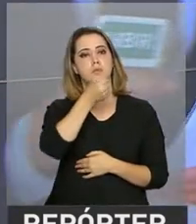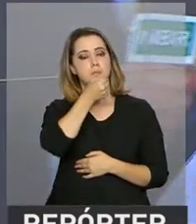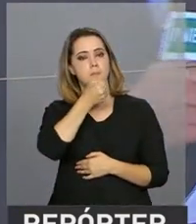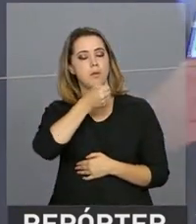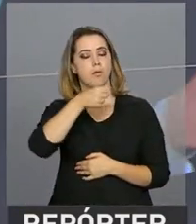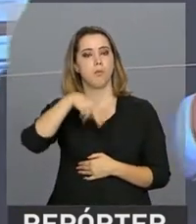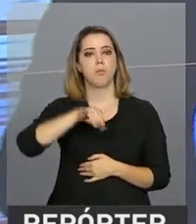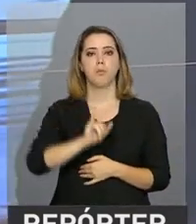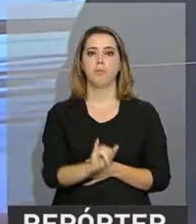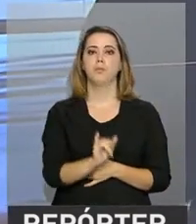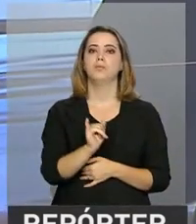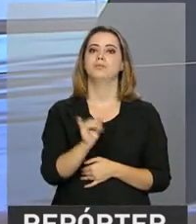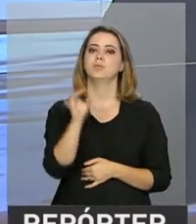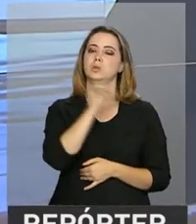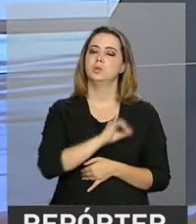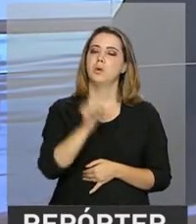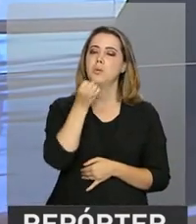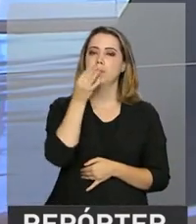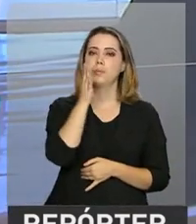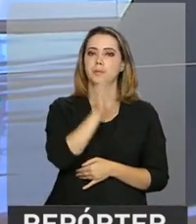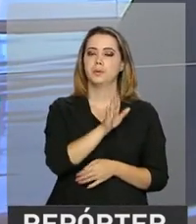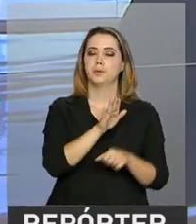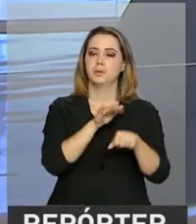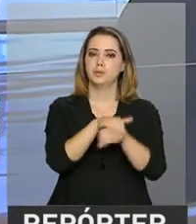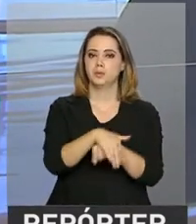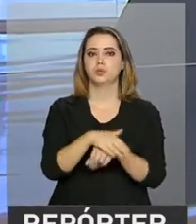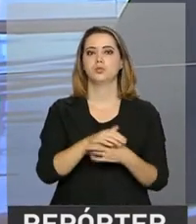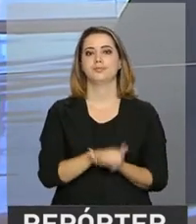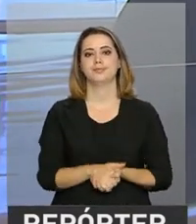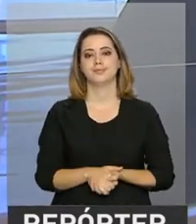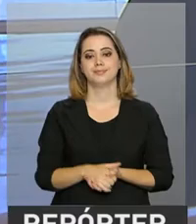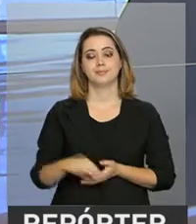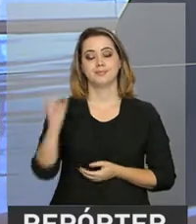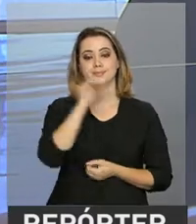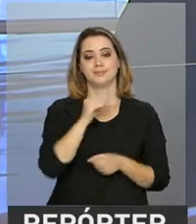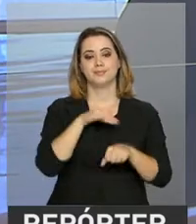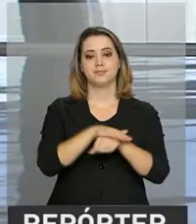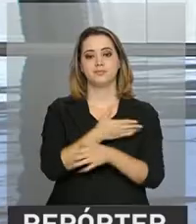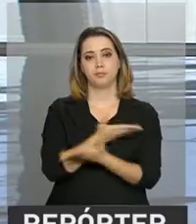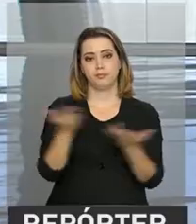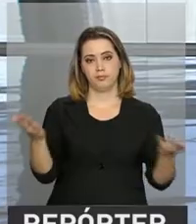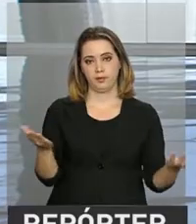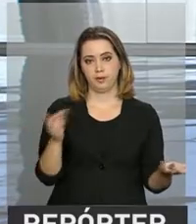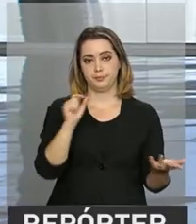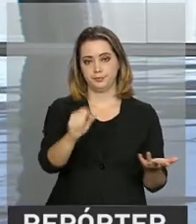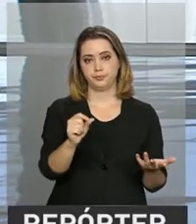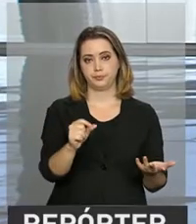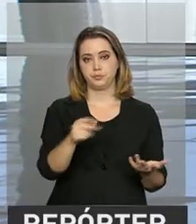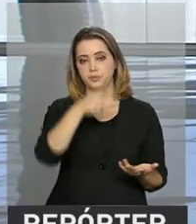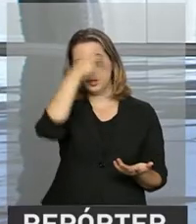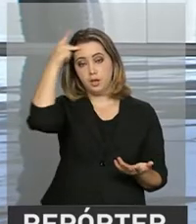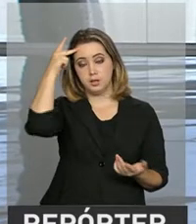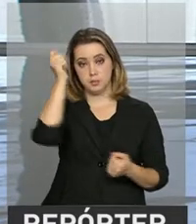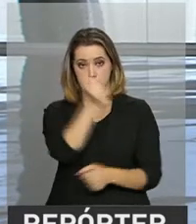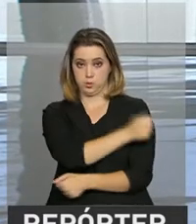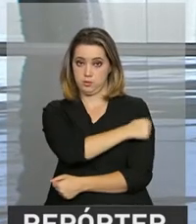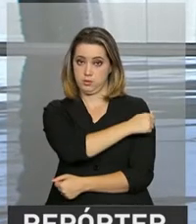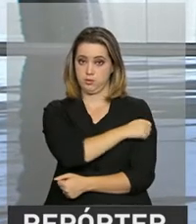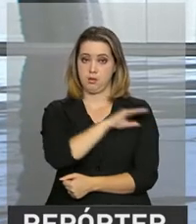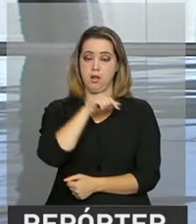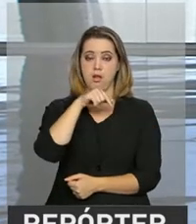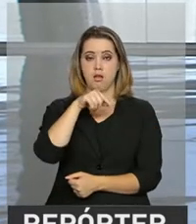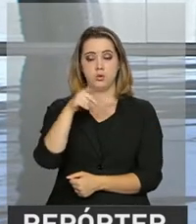repórter Ney Pereira. Olá, Ney, boa noite para você. Boa noite, Roberto. Boa noite a todos. Os estudantes estrangeiros